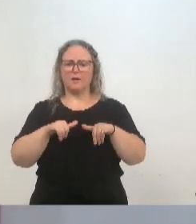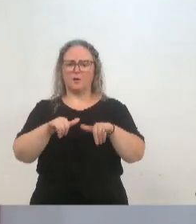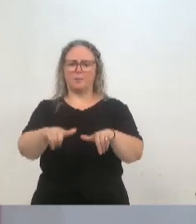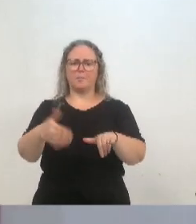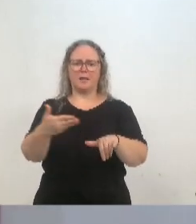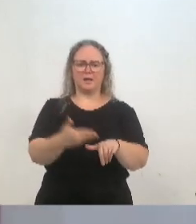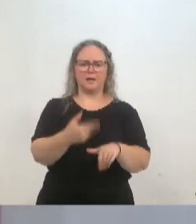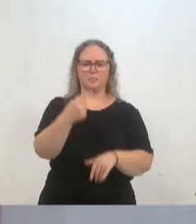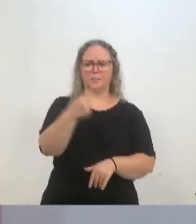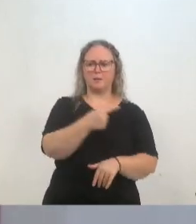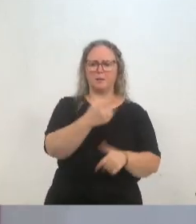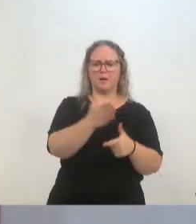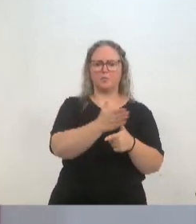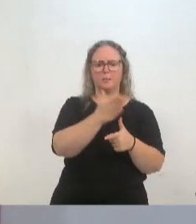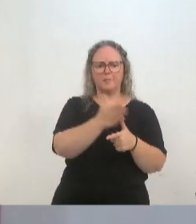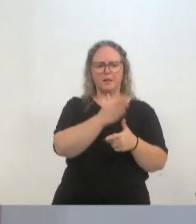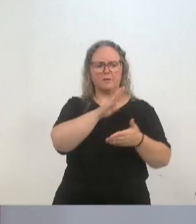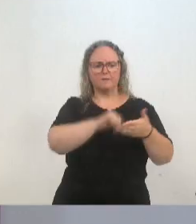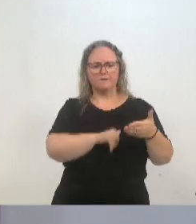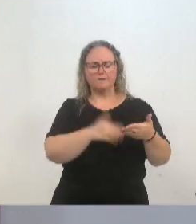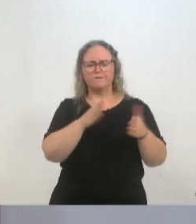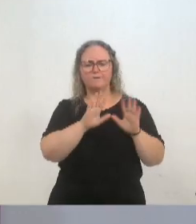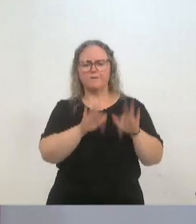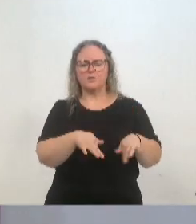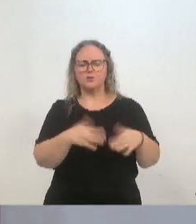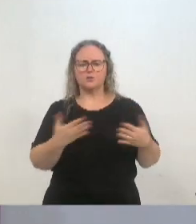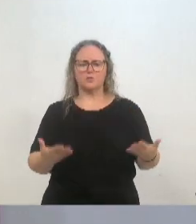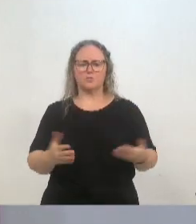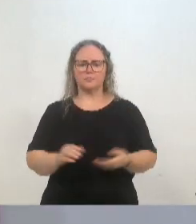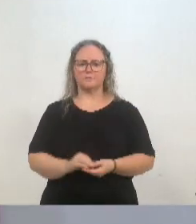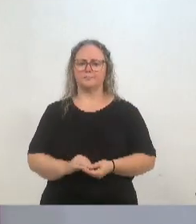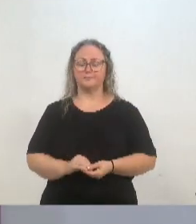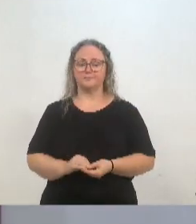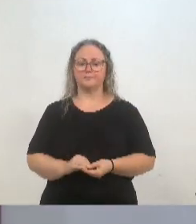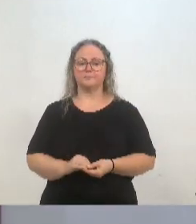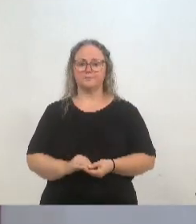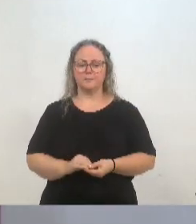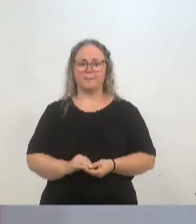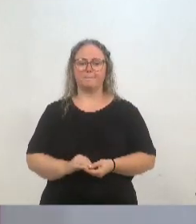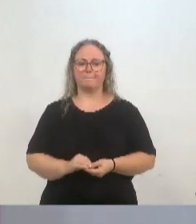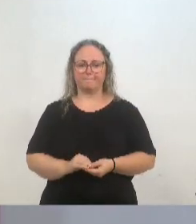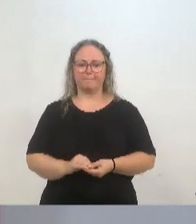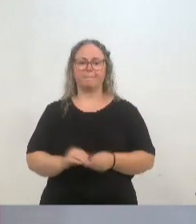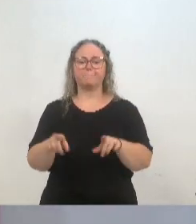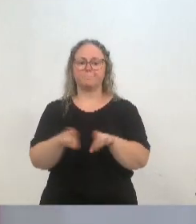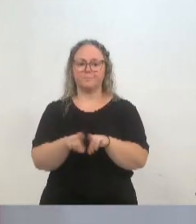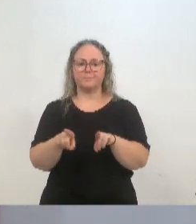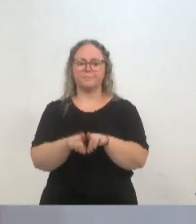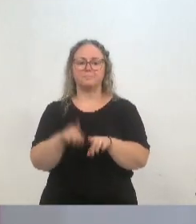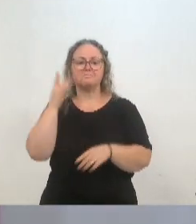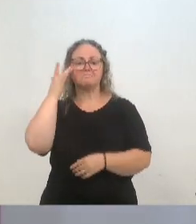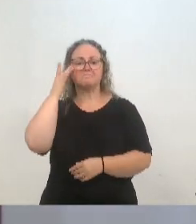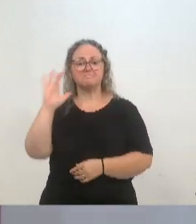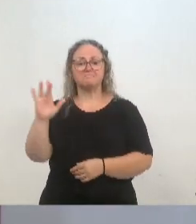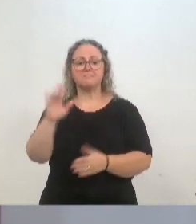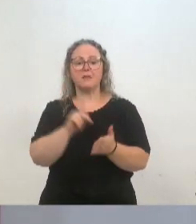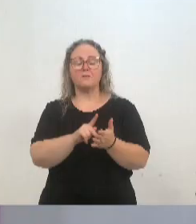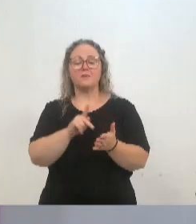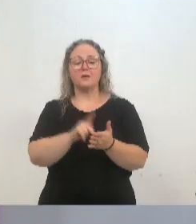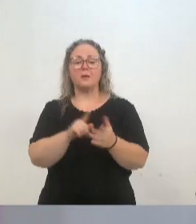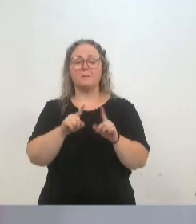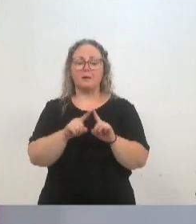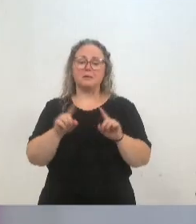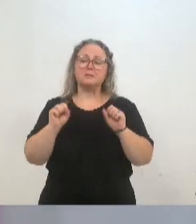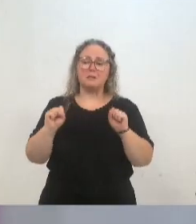foi desativado. A gente está abrindo uma porteira perigosíssima. E eu vou além, eu fiquei sabendo, e eu não sei se é verdade, mas pode